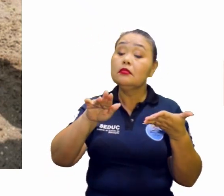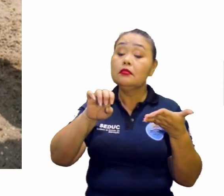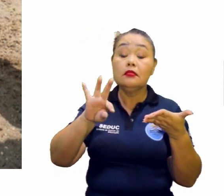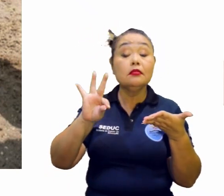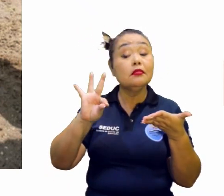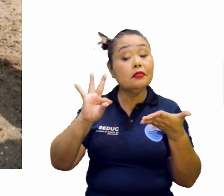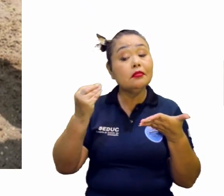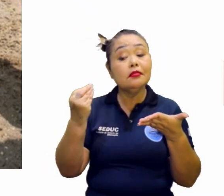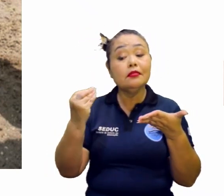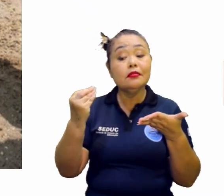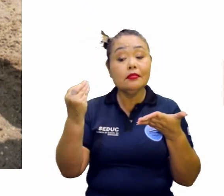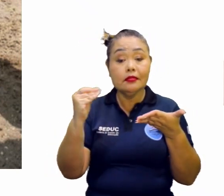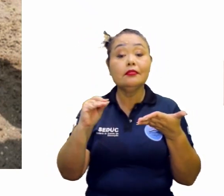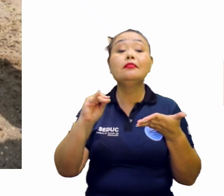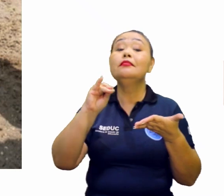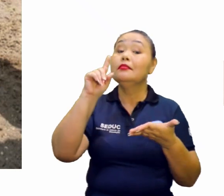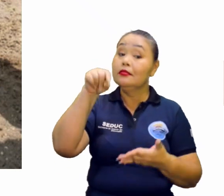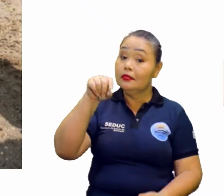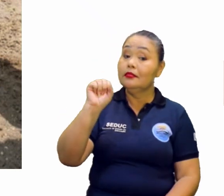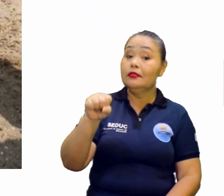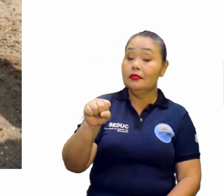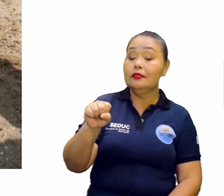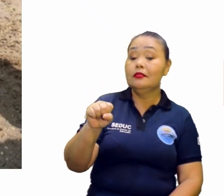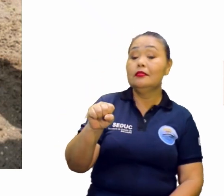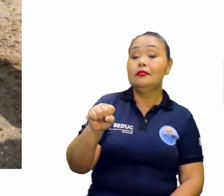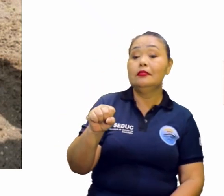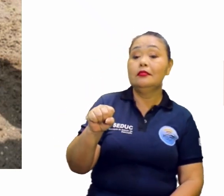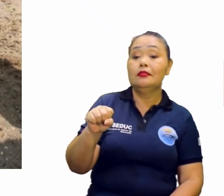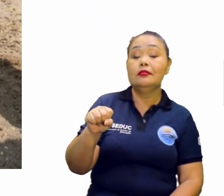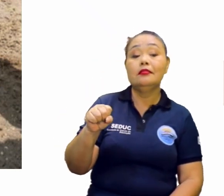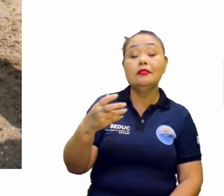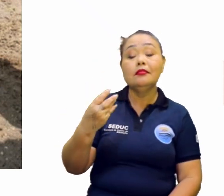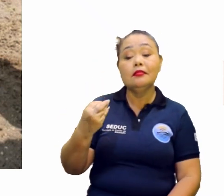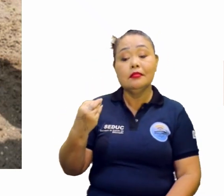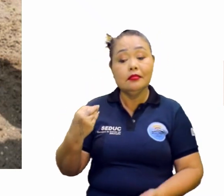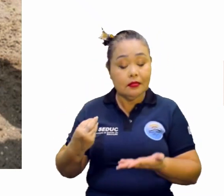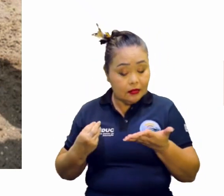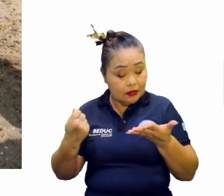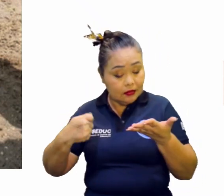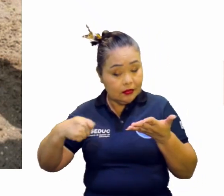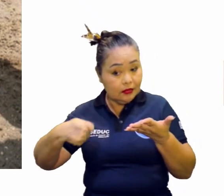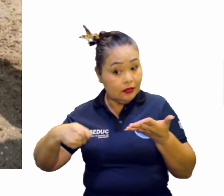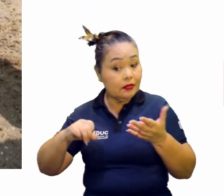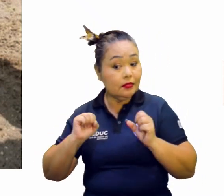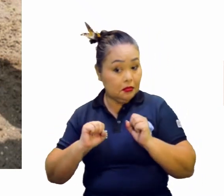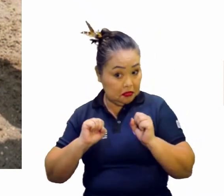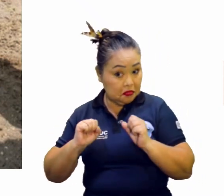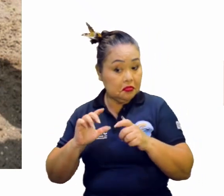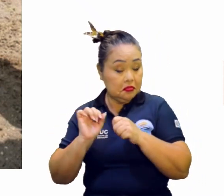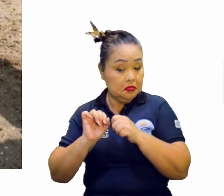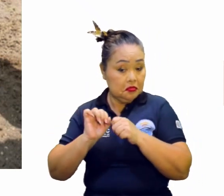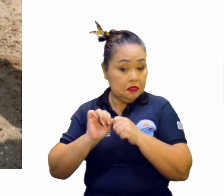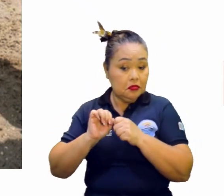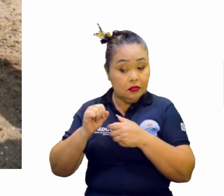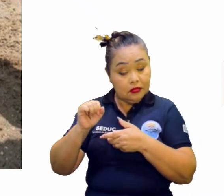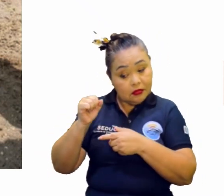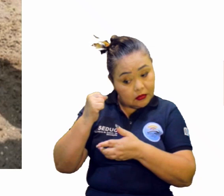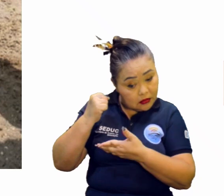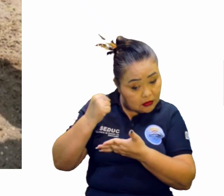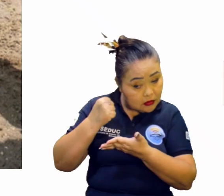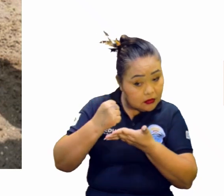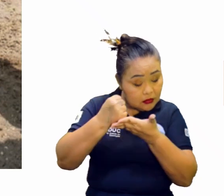aí sim, eu vou poder fazer uma assistência,